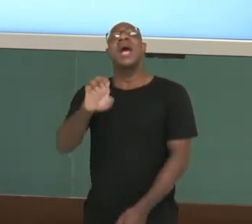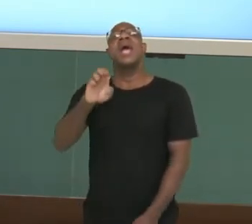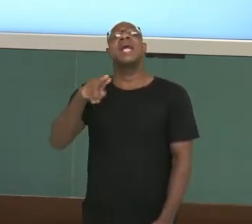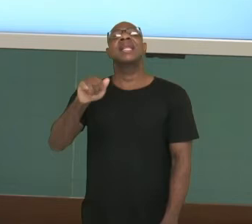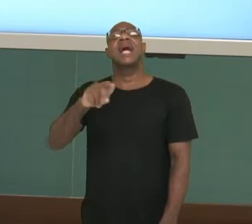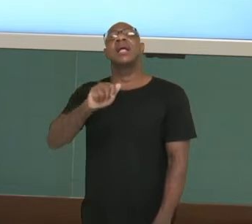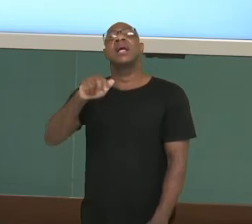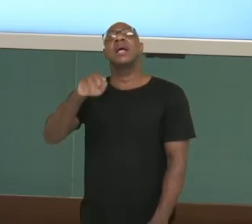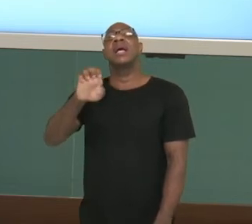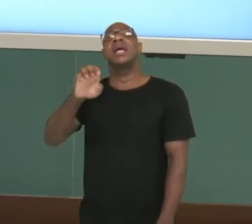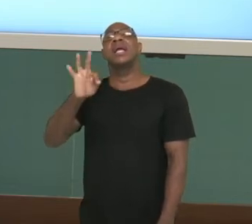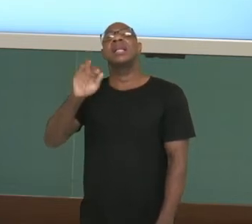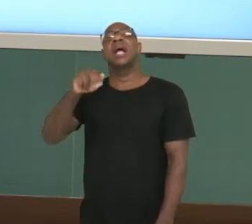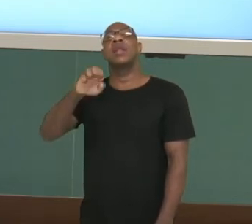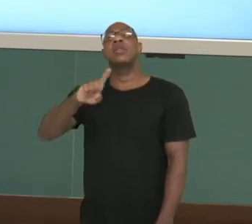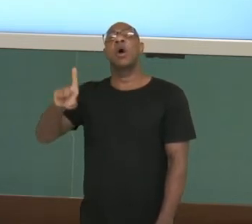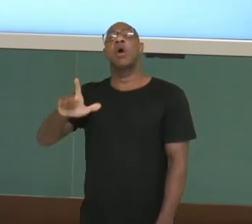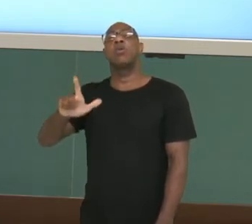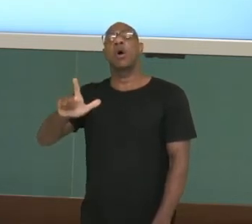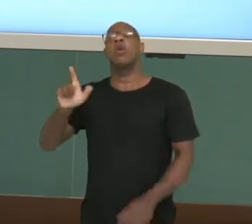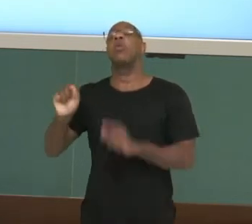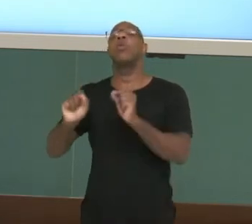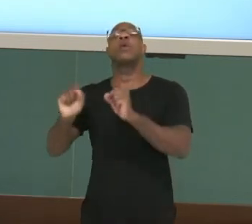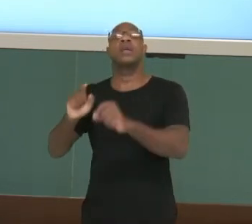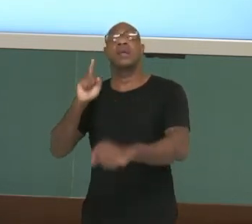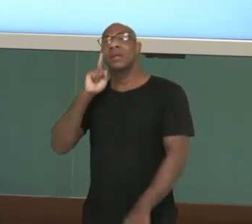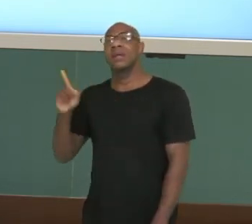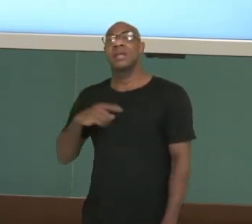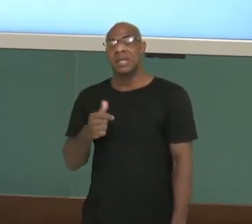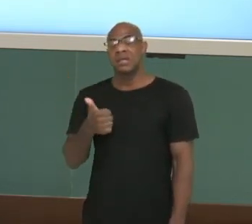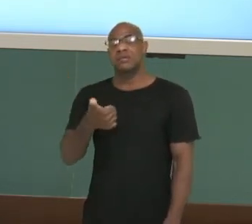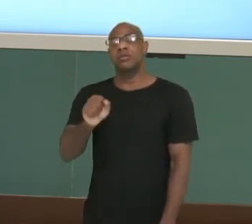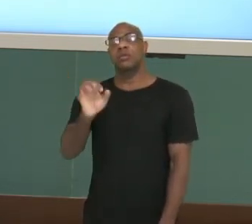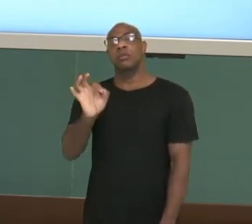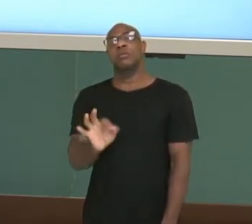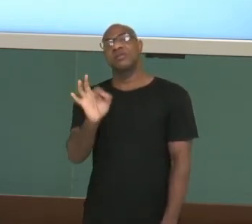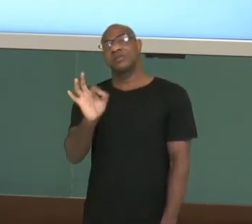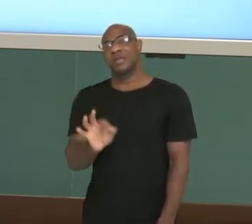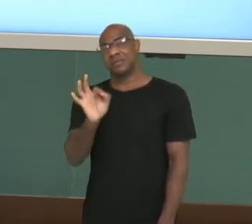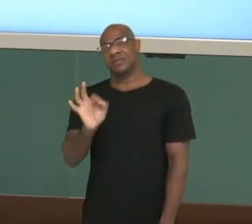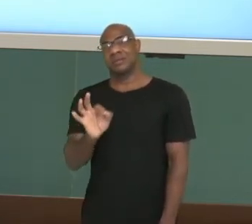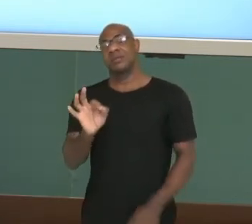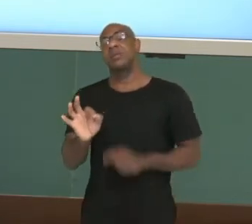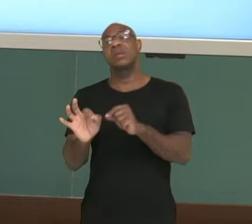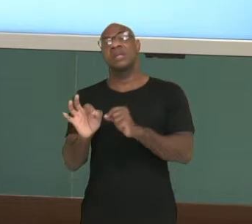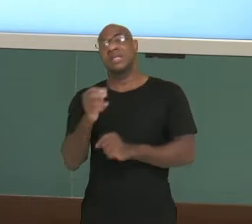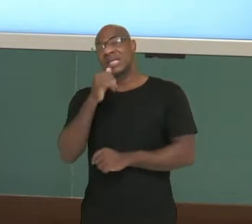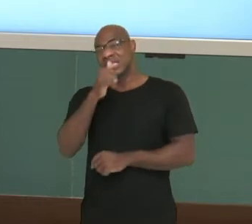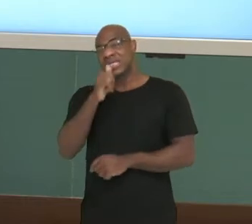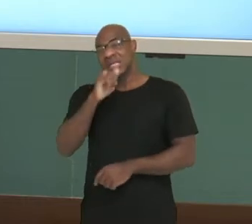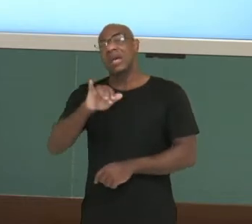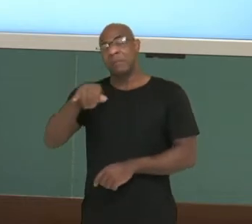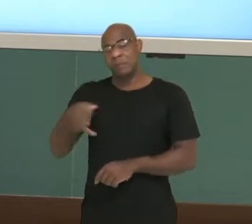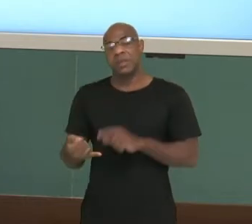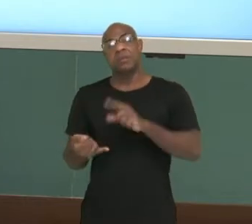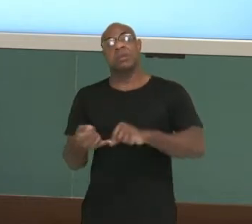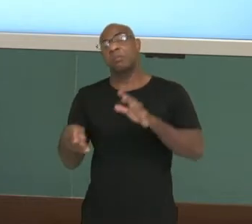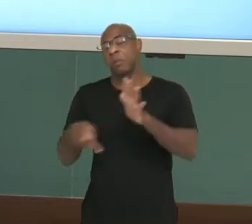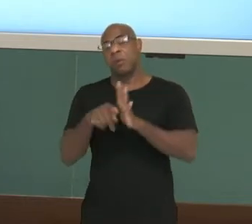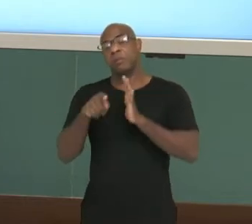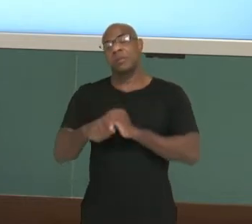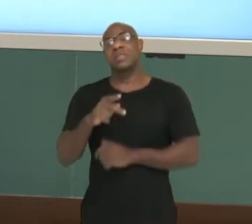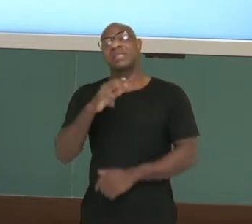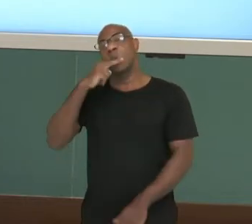derivados da cana-de-açúcar são importantes para nós, ó. 18% da matriz energética é proveniente dos derivados